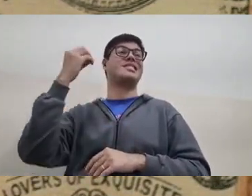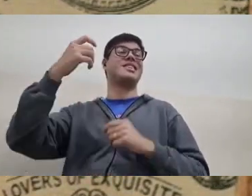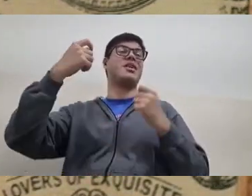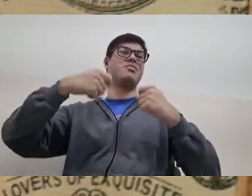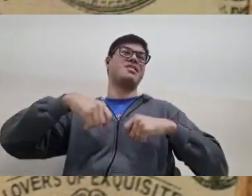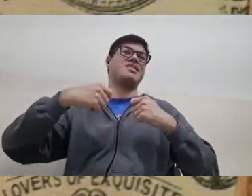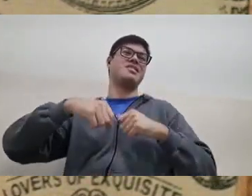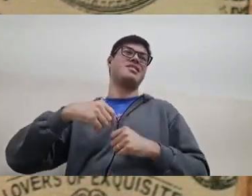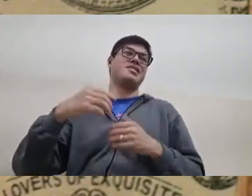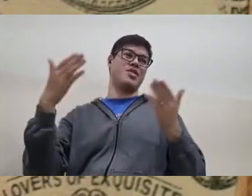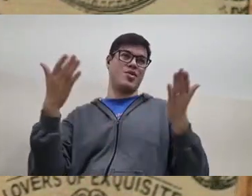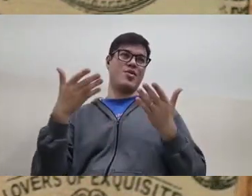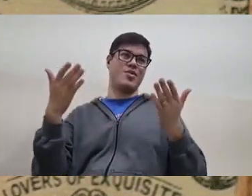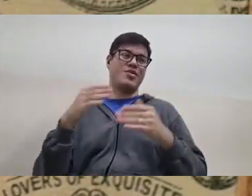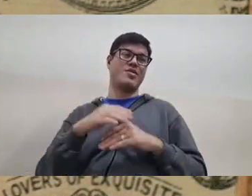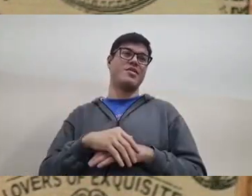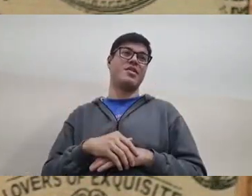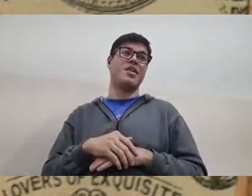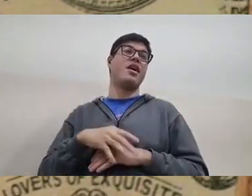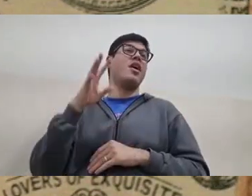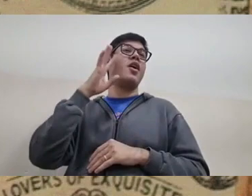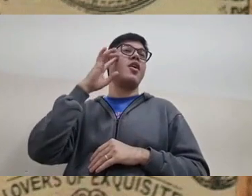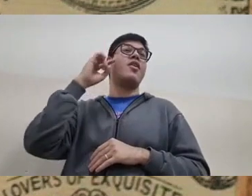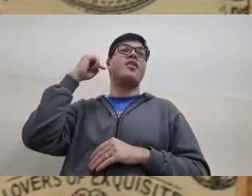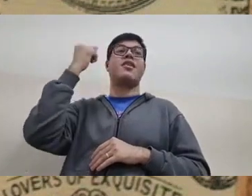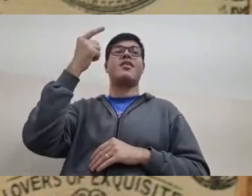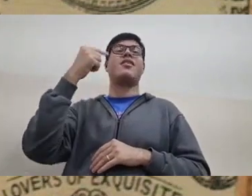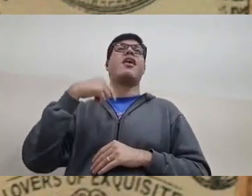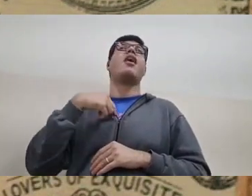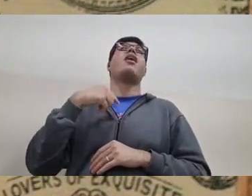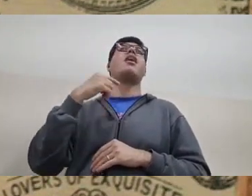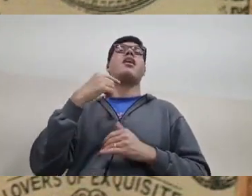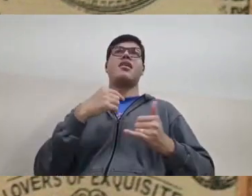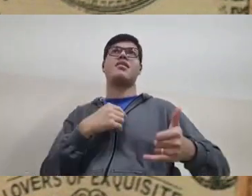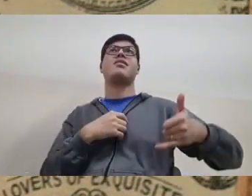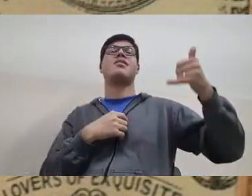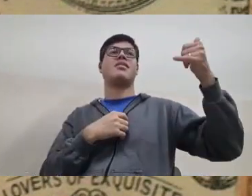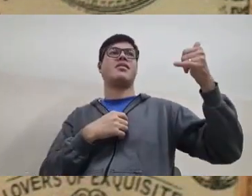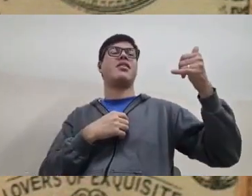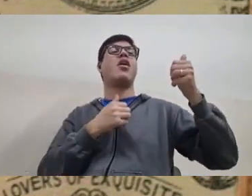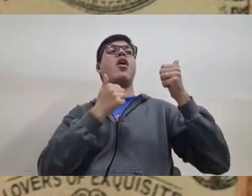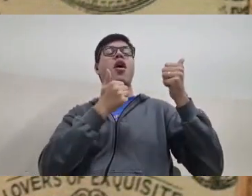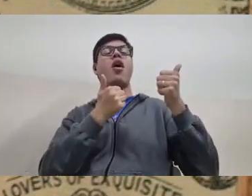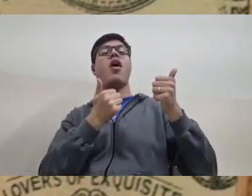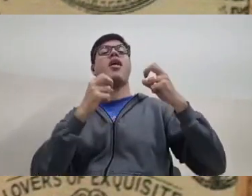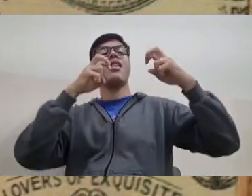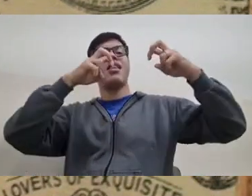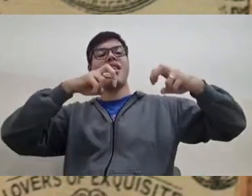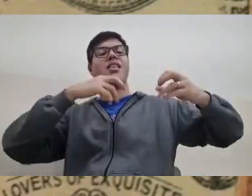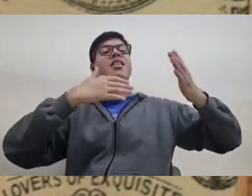viajar mas eu não erro é quarta-feira que vem daí que eu toquei em você